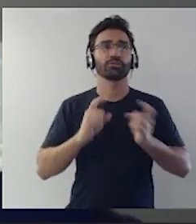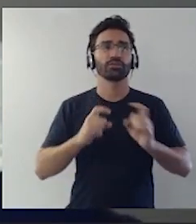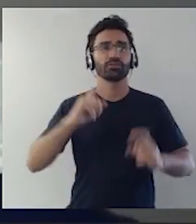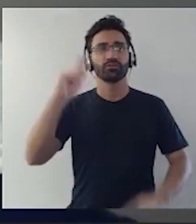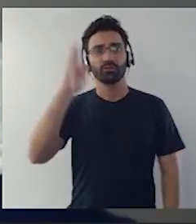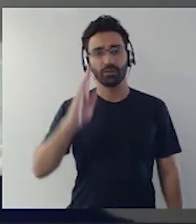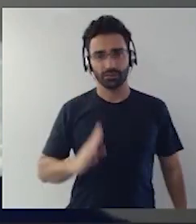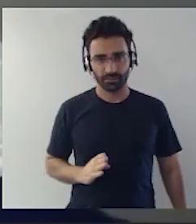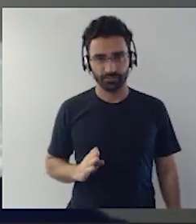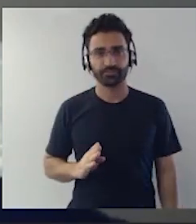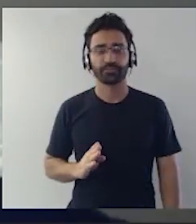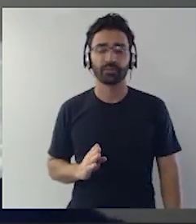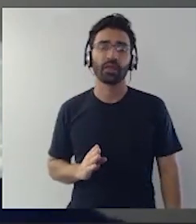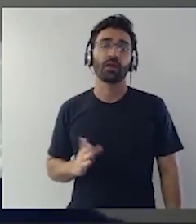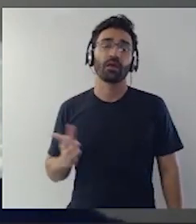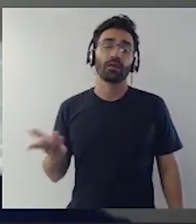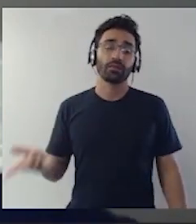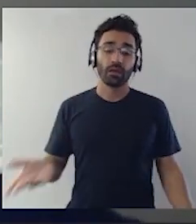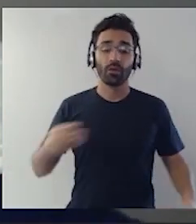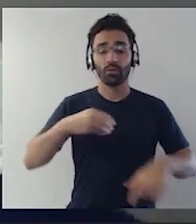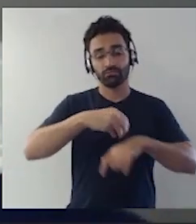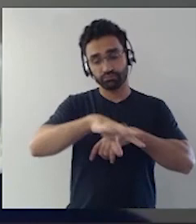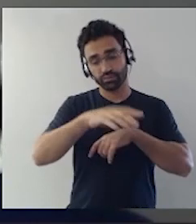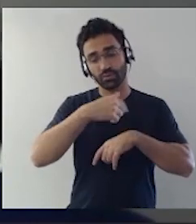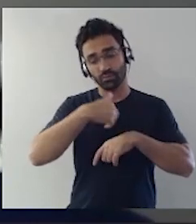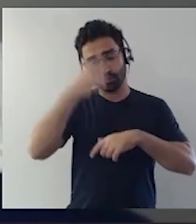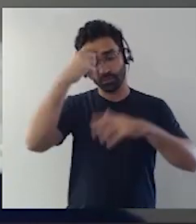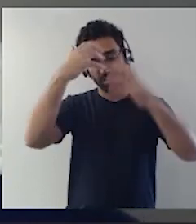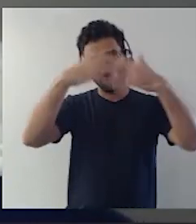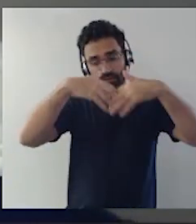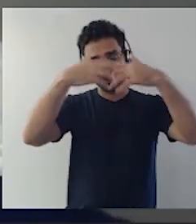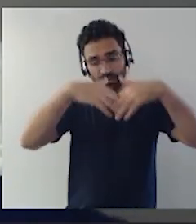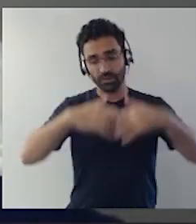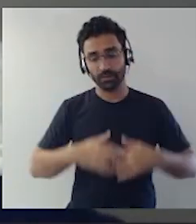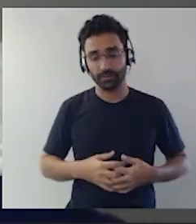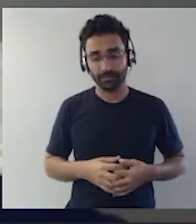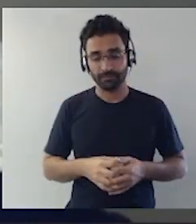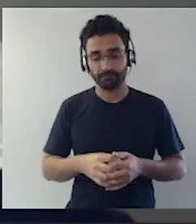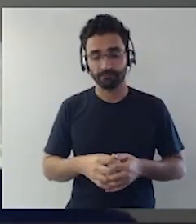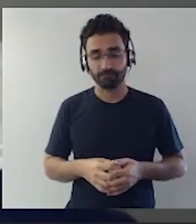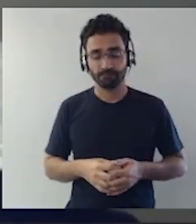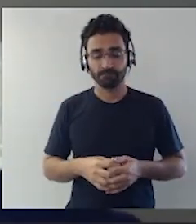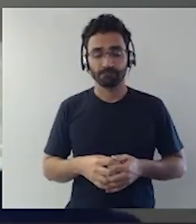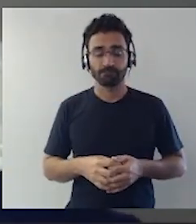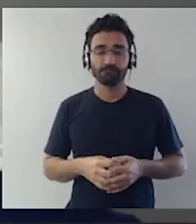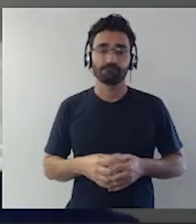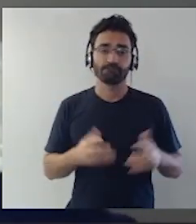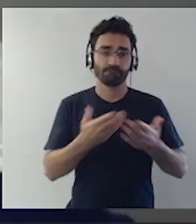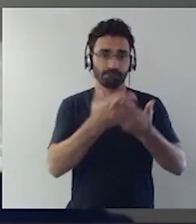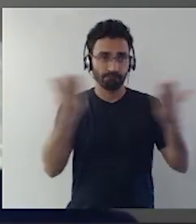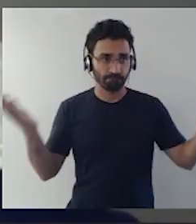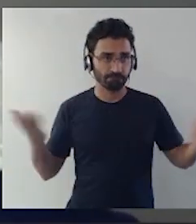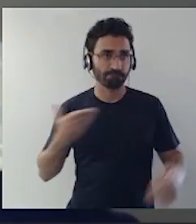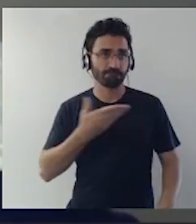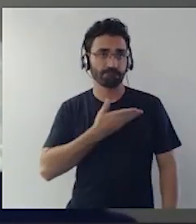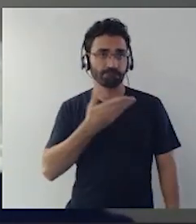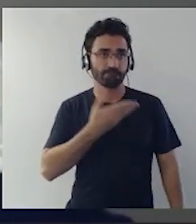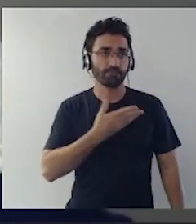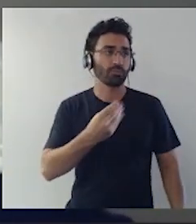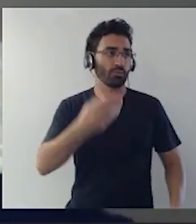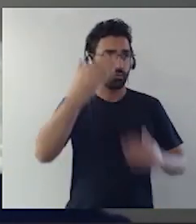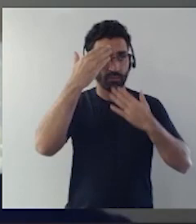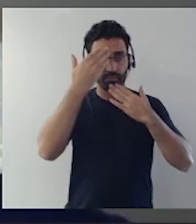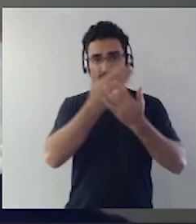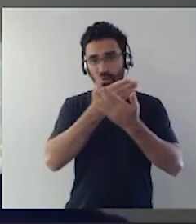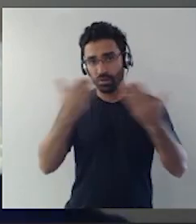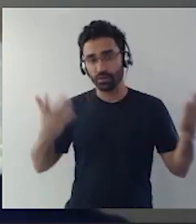brasileiro. Seriam essas minhas reflexões, Ingrid Zanella, ilustres colegas, agradecendo